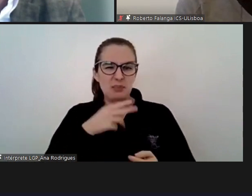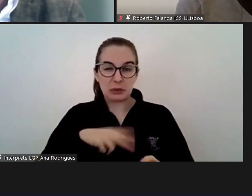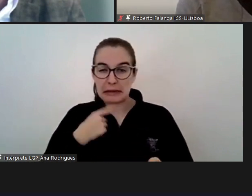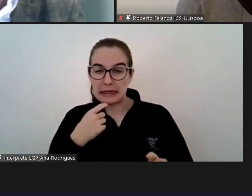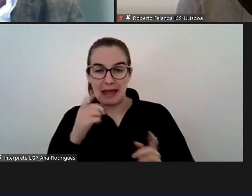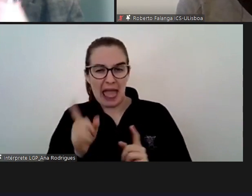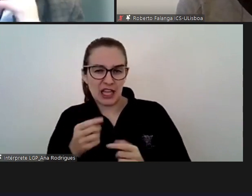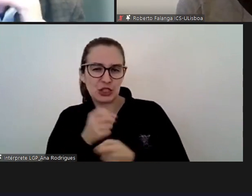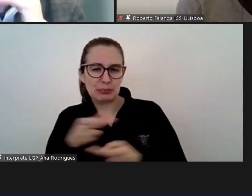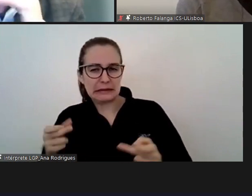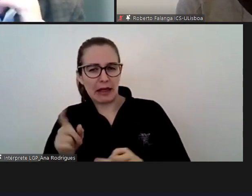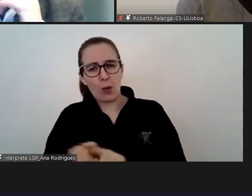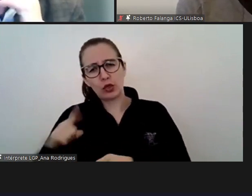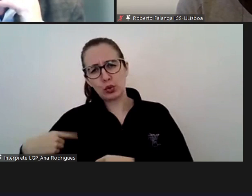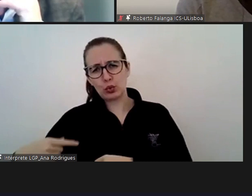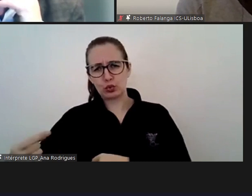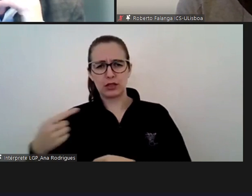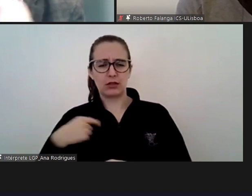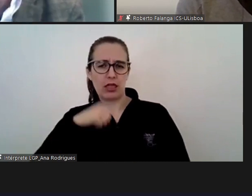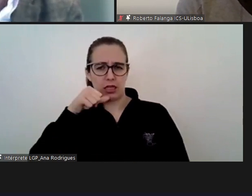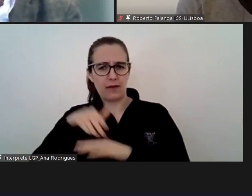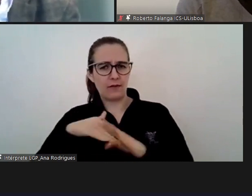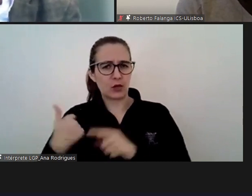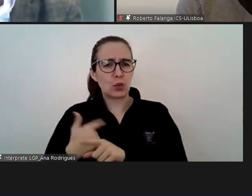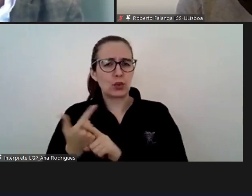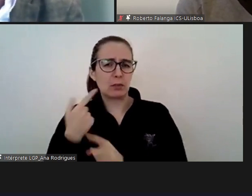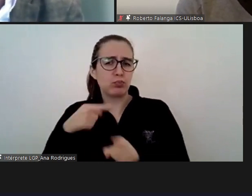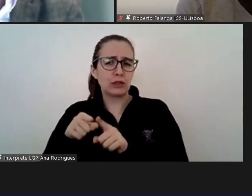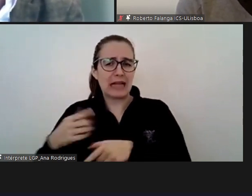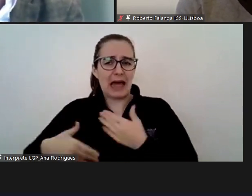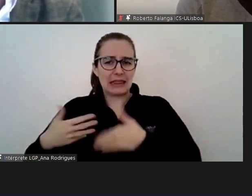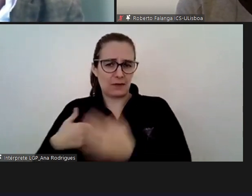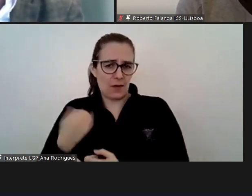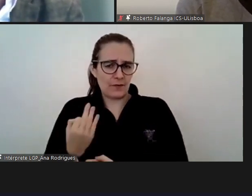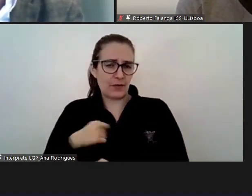mas é as práticas que nós todos, não, como cidadãos,